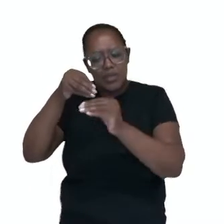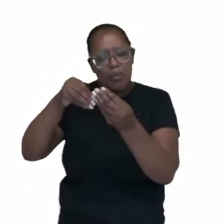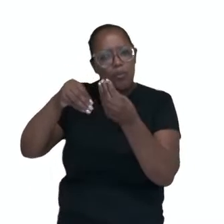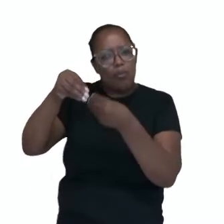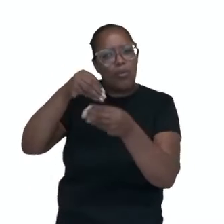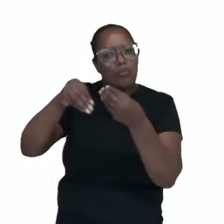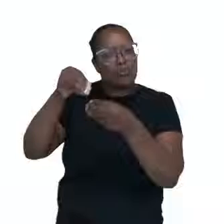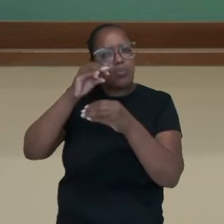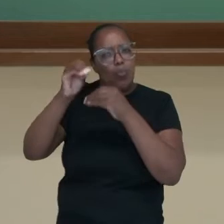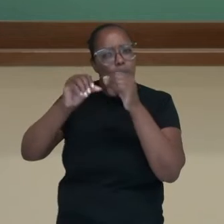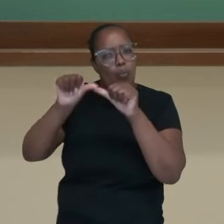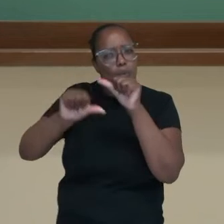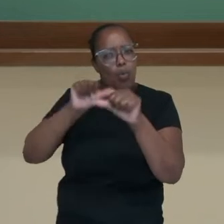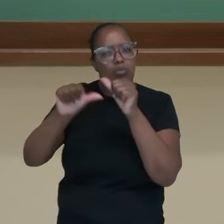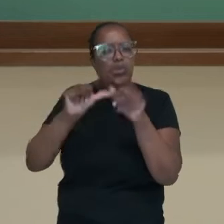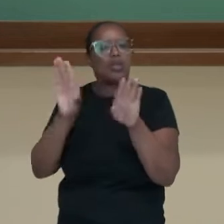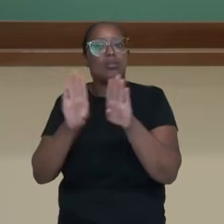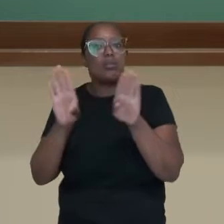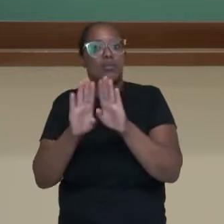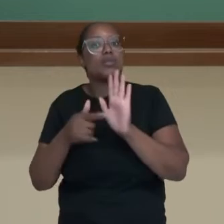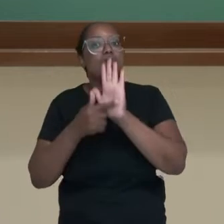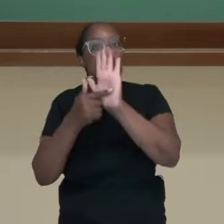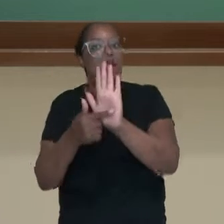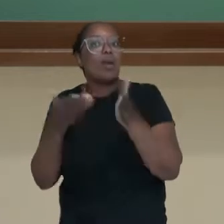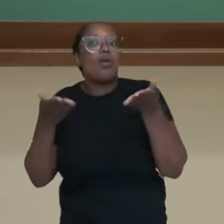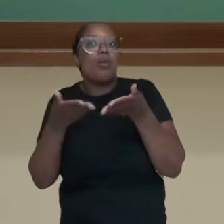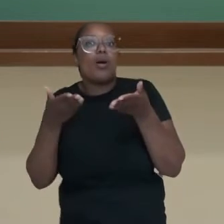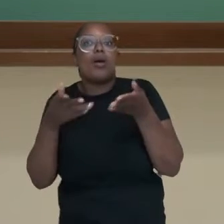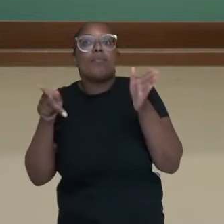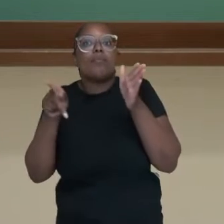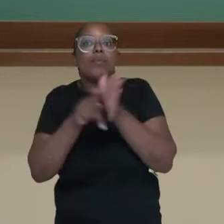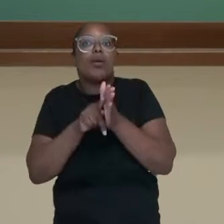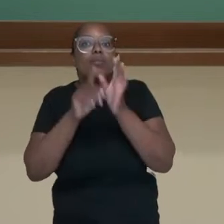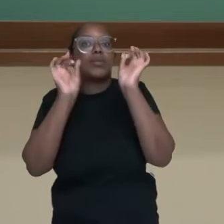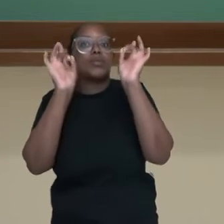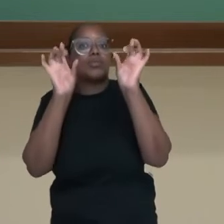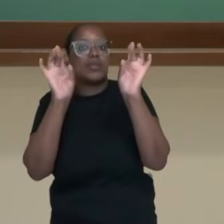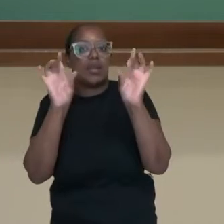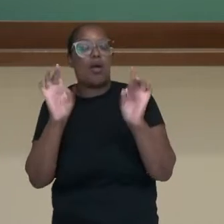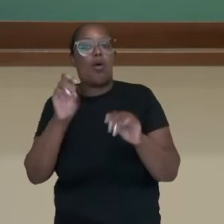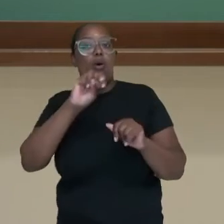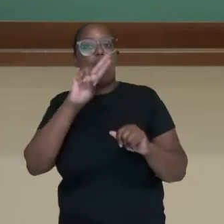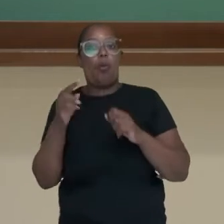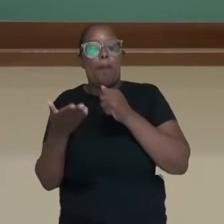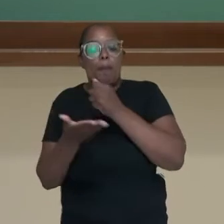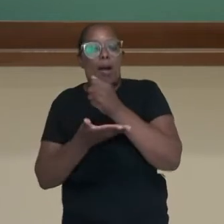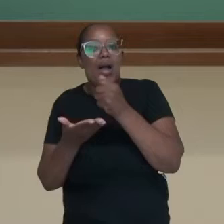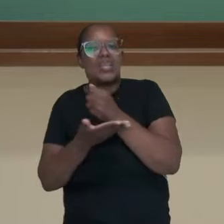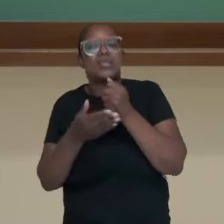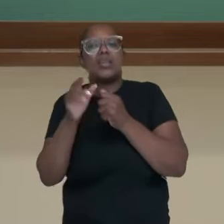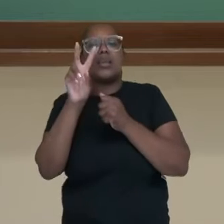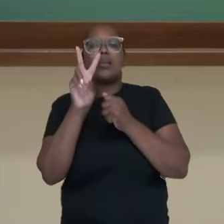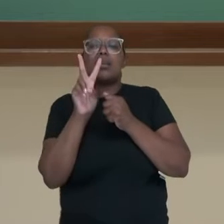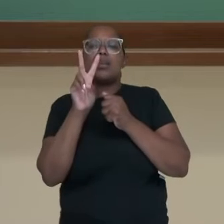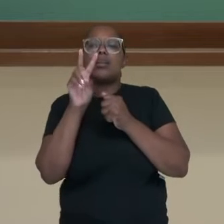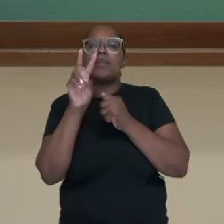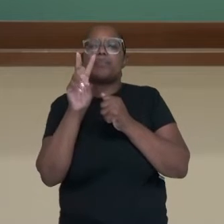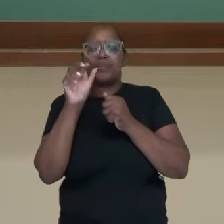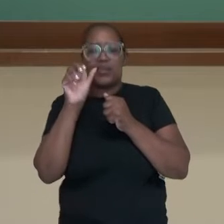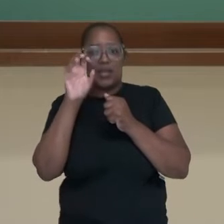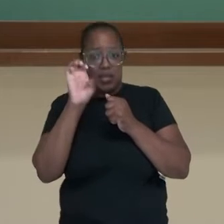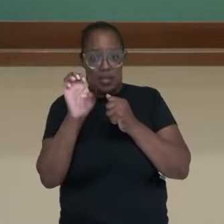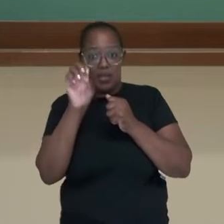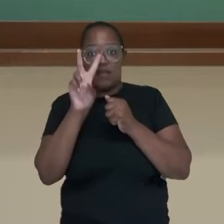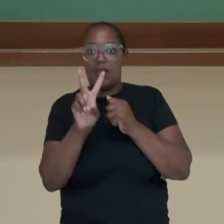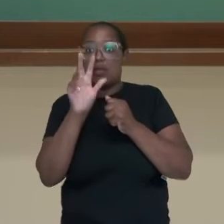hoje, que são as raquetes de madeira, né, com aquela basezinha de EVA. Então, um lado é madeira, o outro